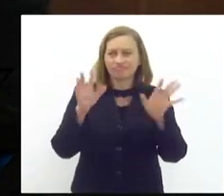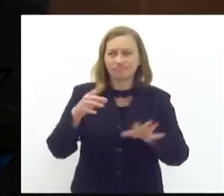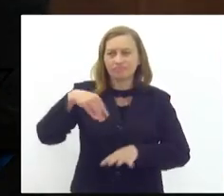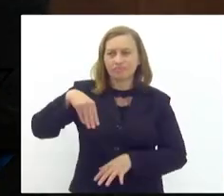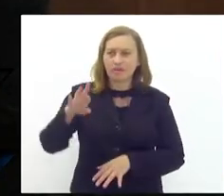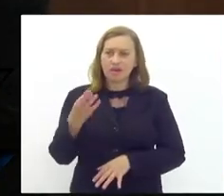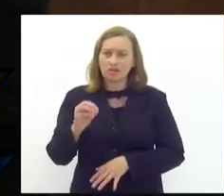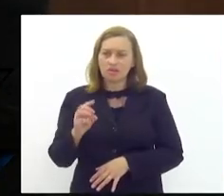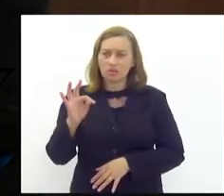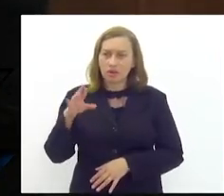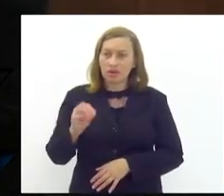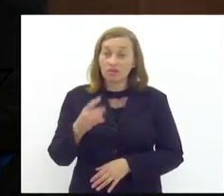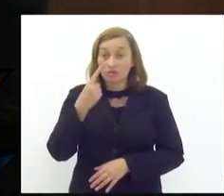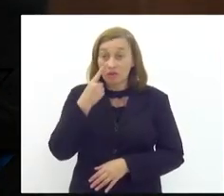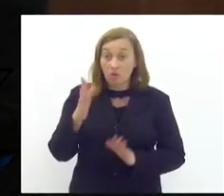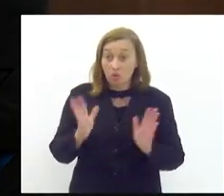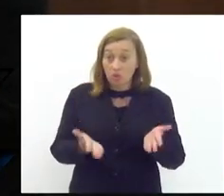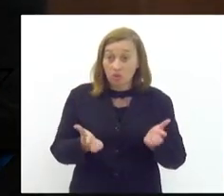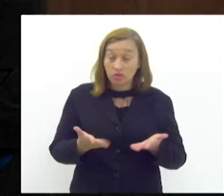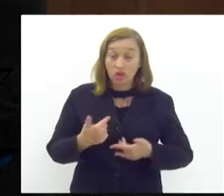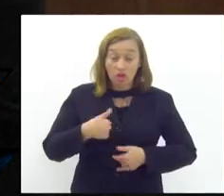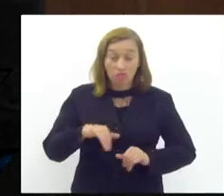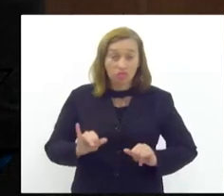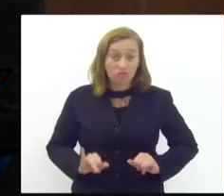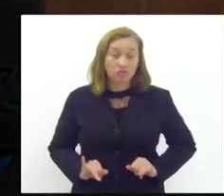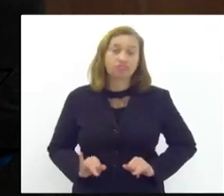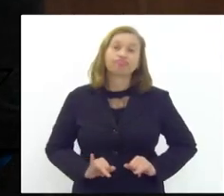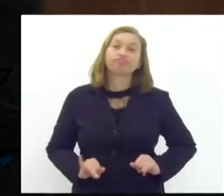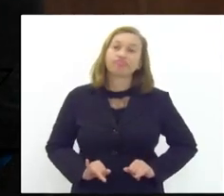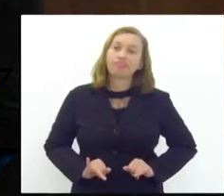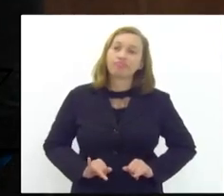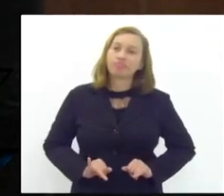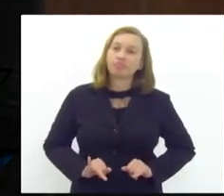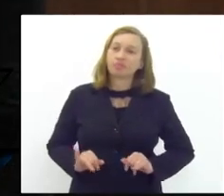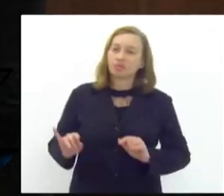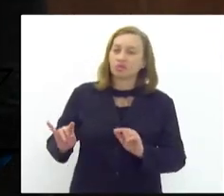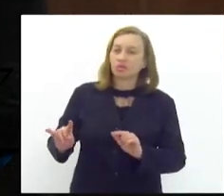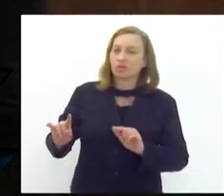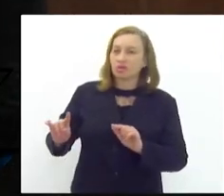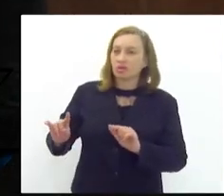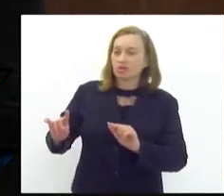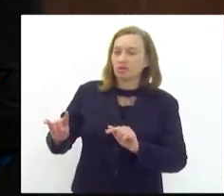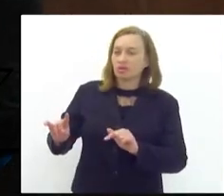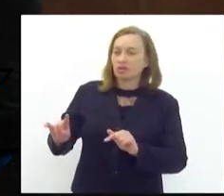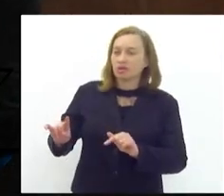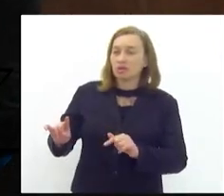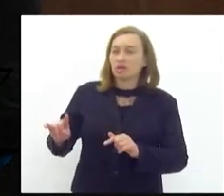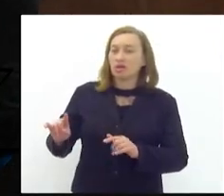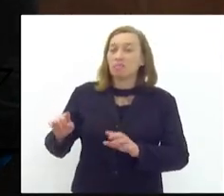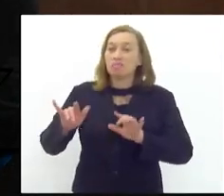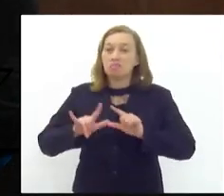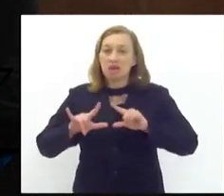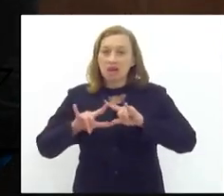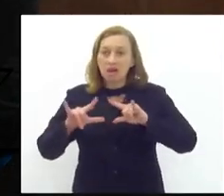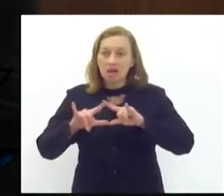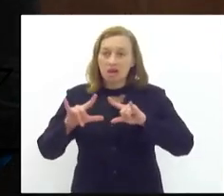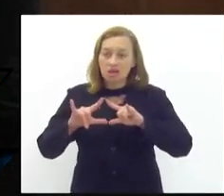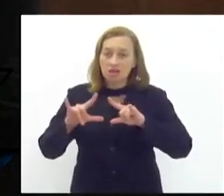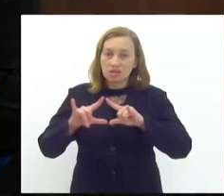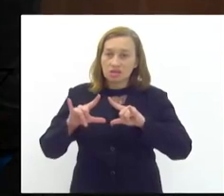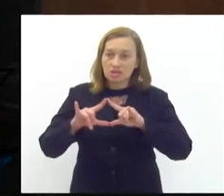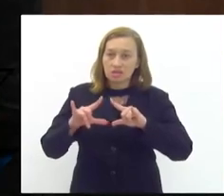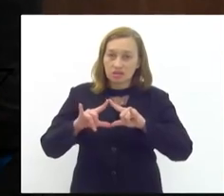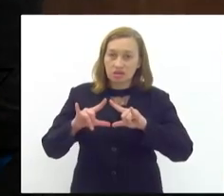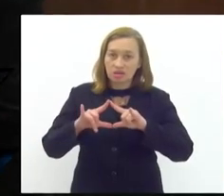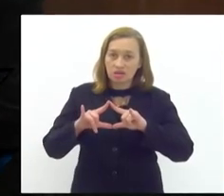Basta ver hoje o que eu estou sofrendo ameaça do tráfico ameaça da milícia aí você imagina